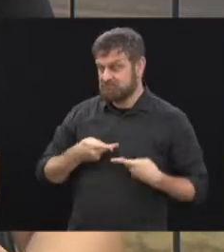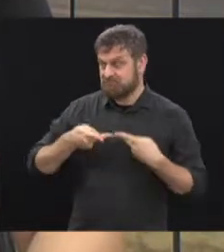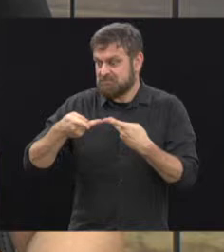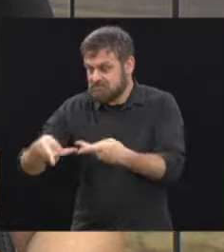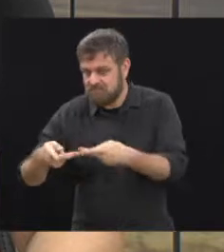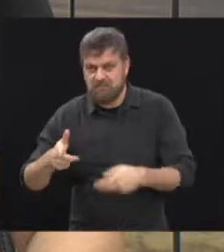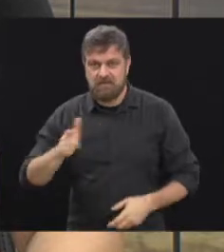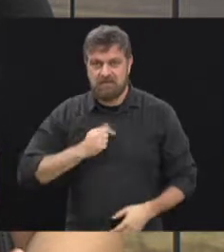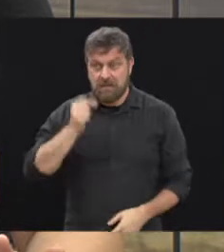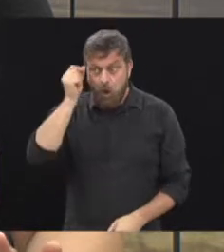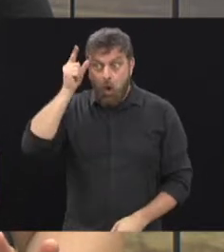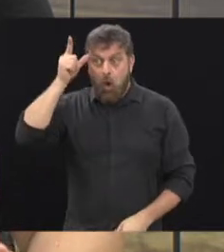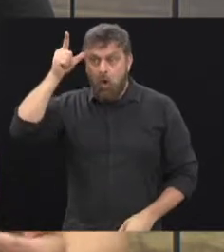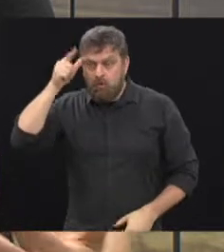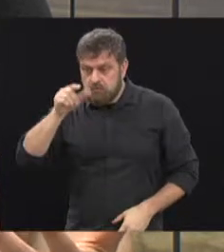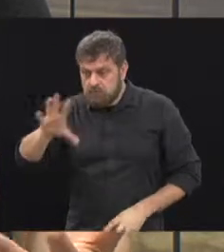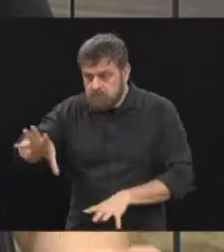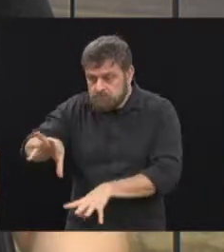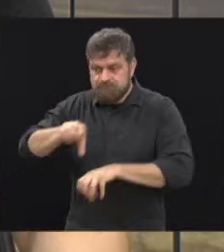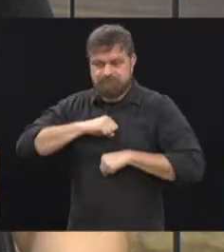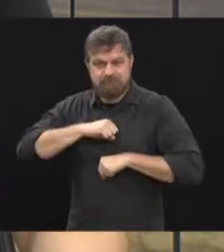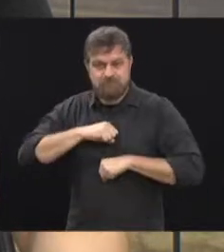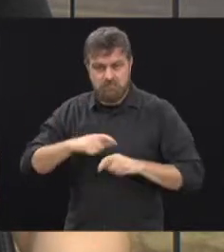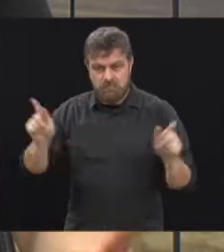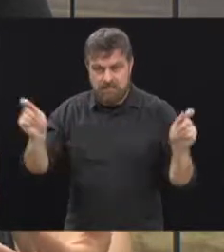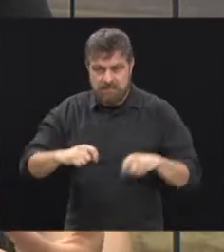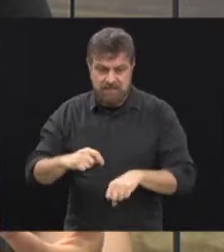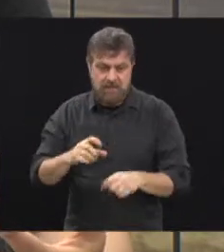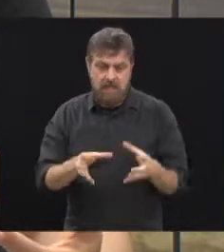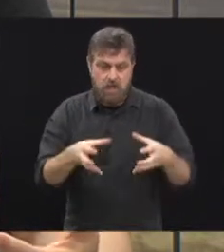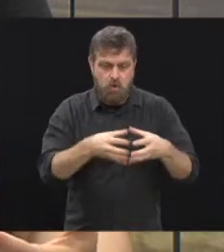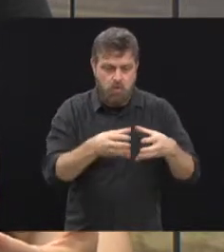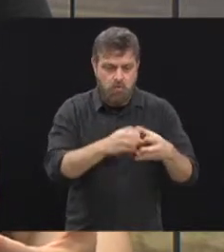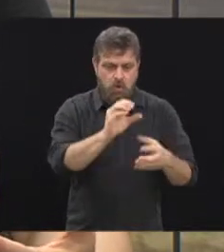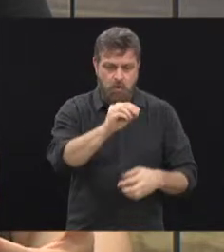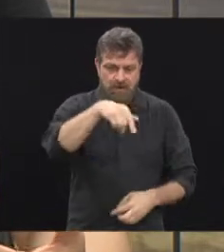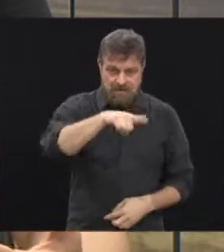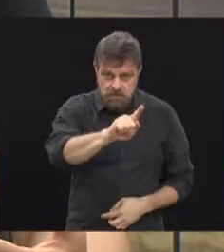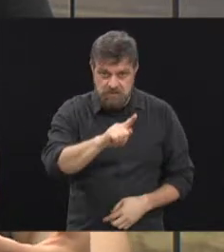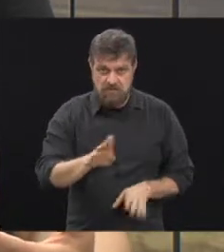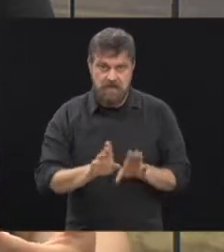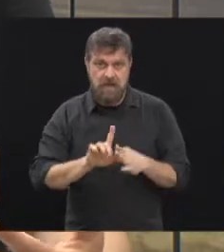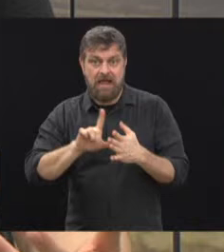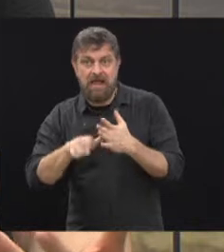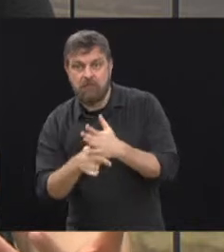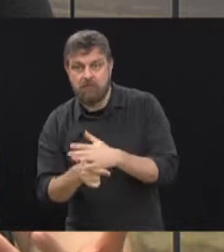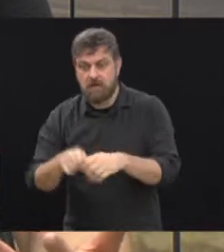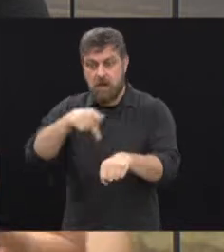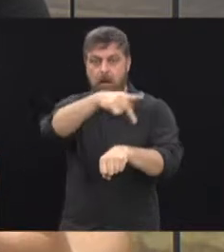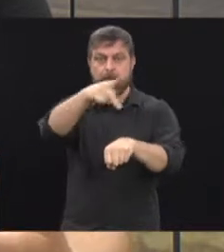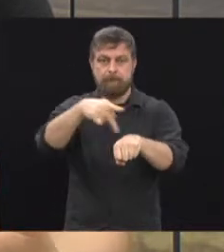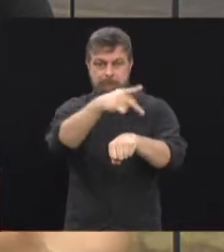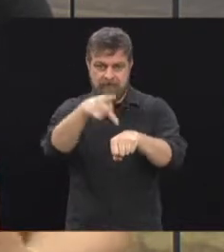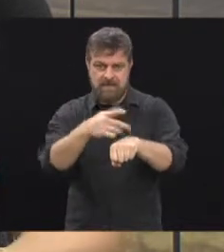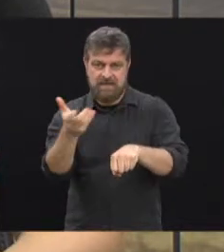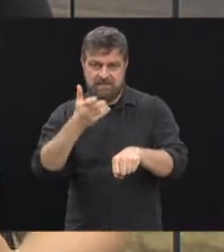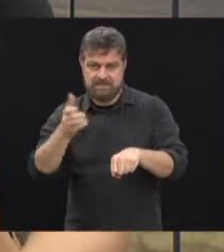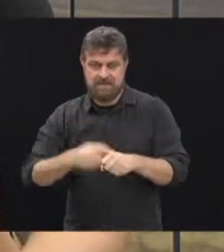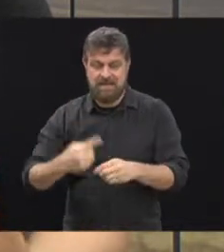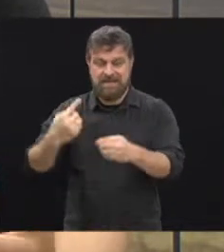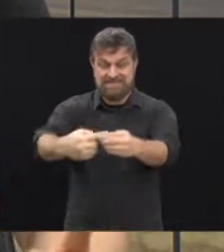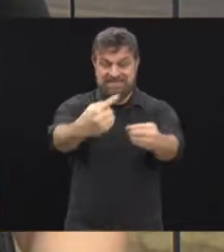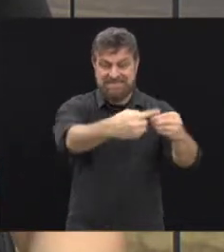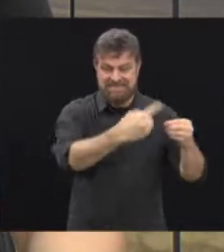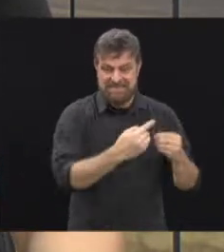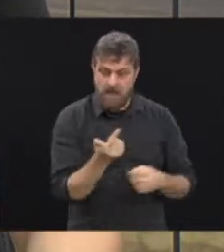tours bem culturais e que ele só vai poder fazer na ONG. Caso ele queira viajar o país, em outra